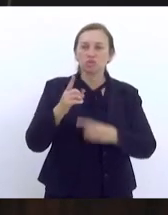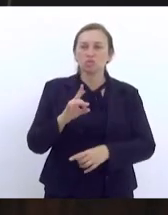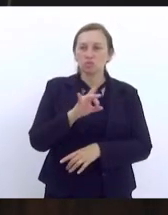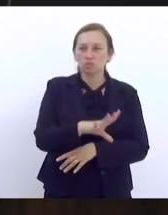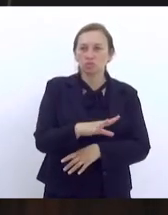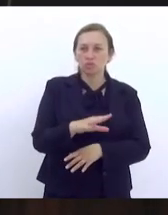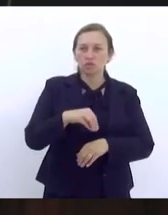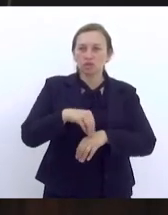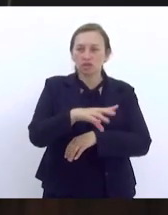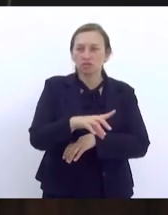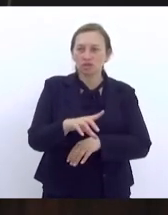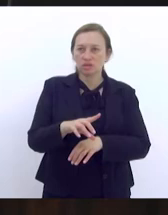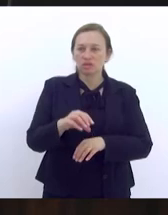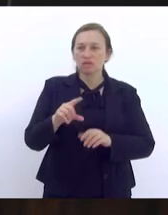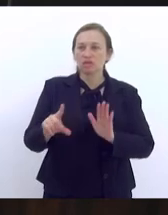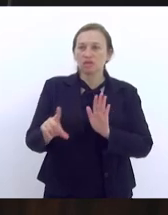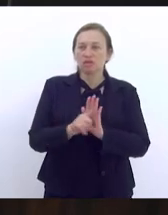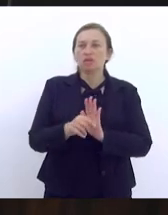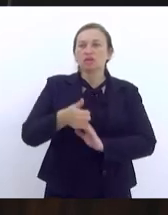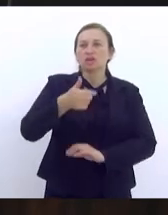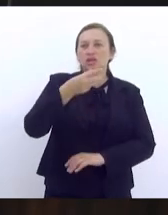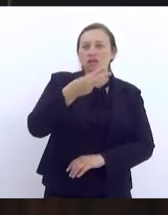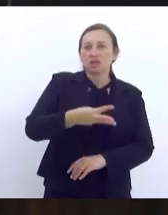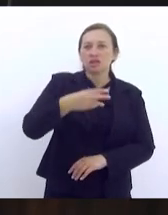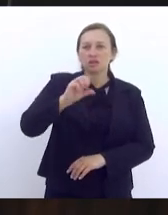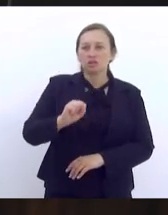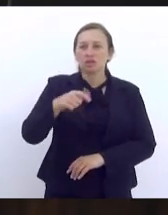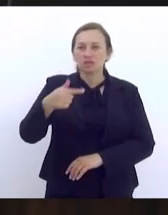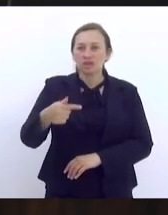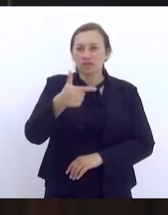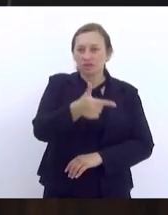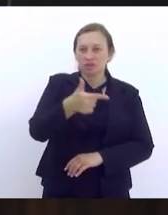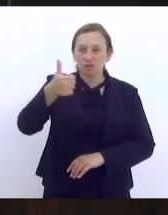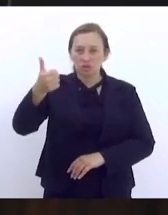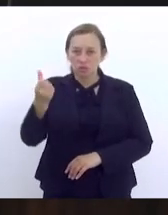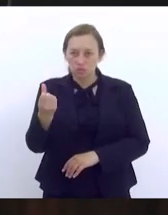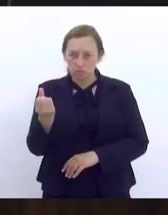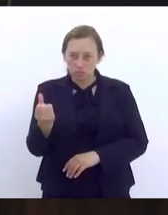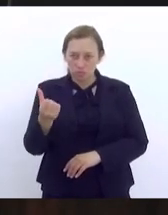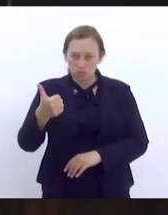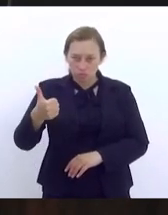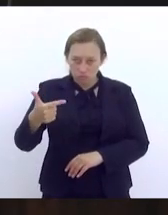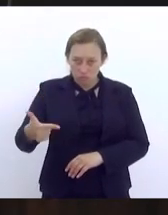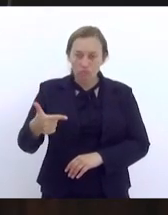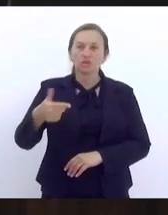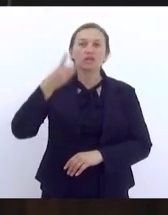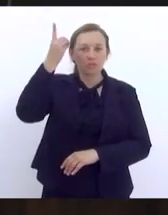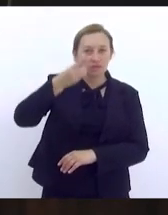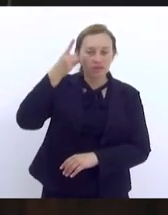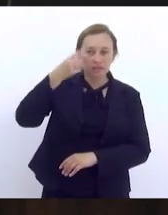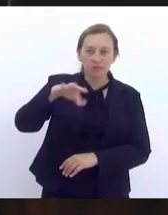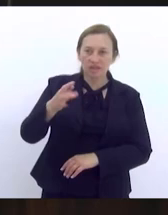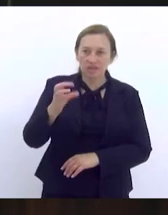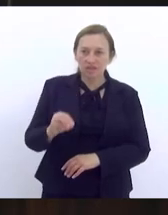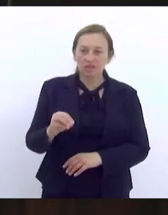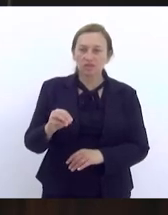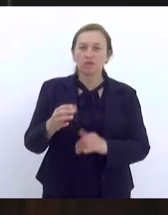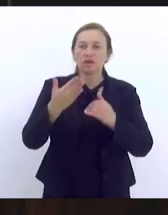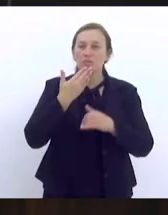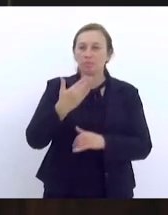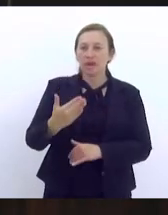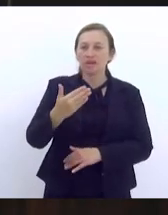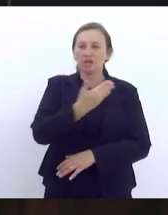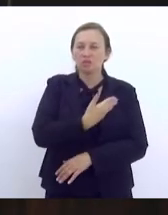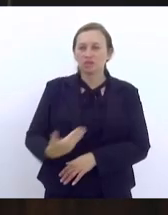indicação Legislativa era número 387 21 de autoria Deputado Marcelo Dino que Solicito a serentíssimo senhor